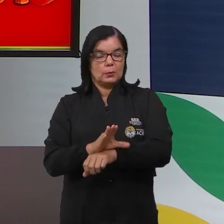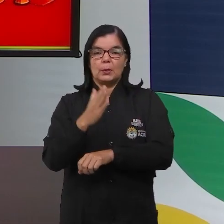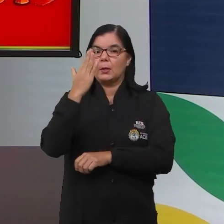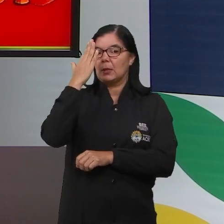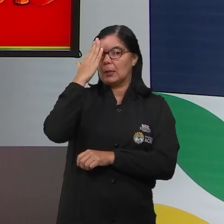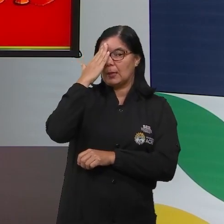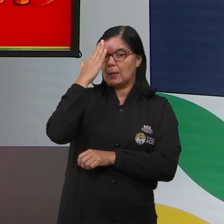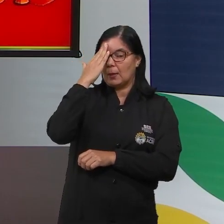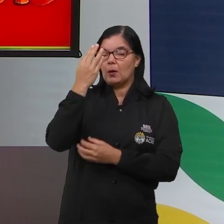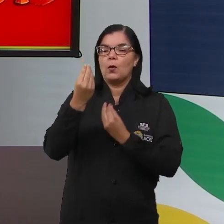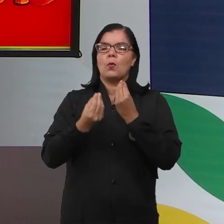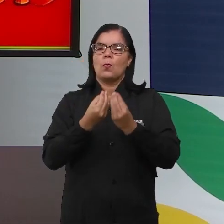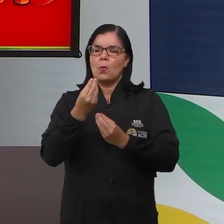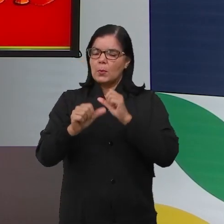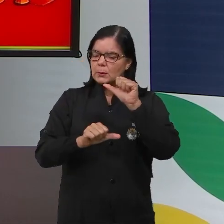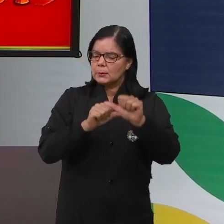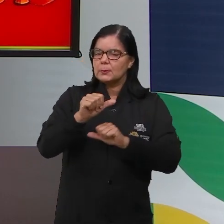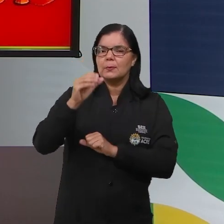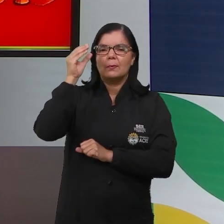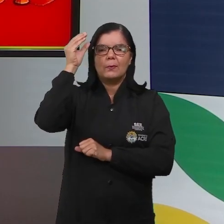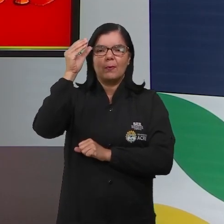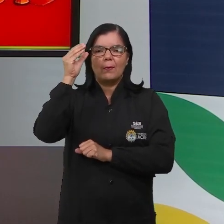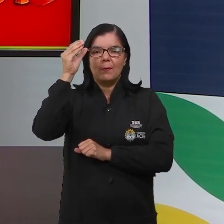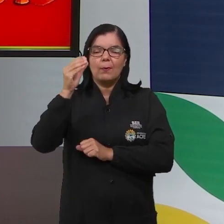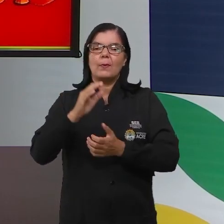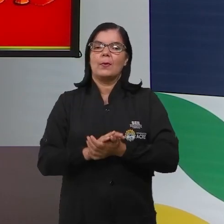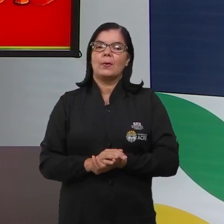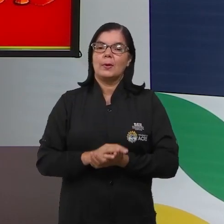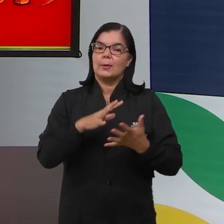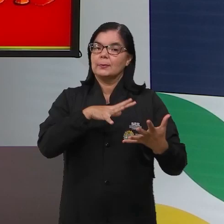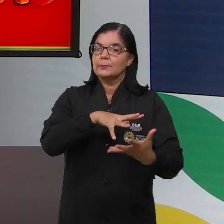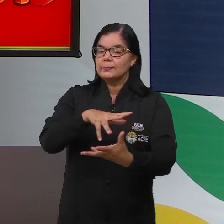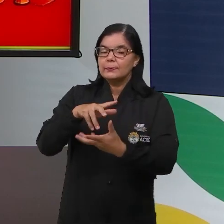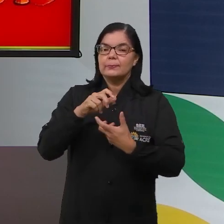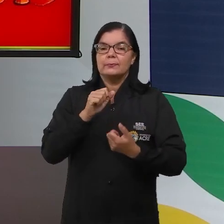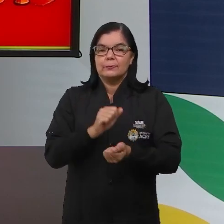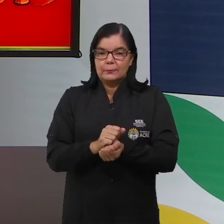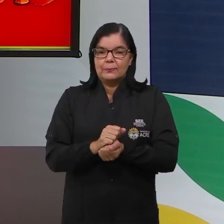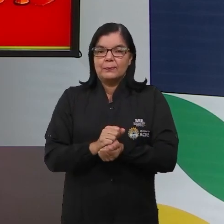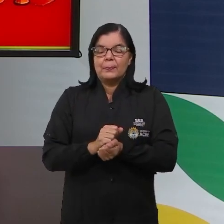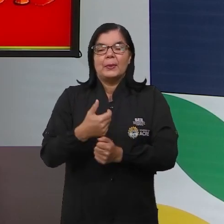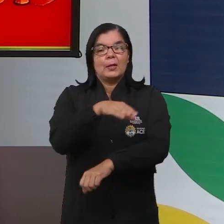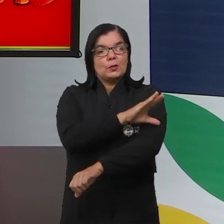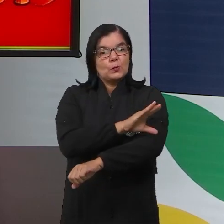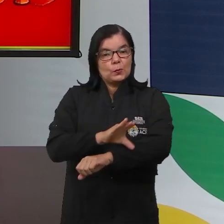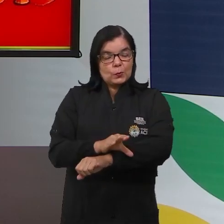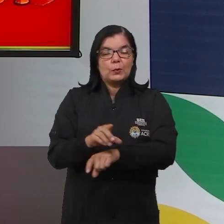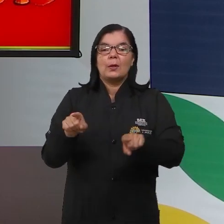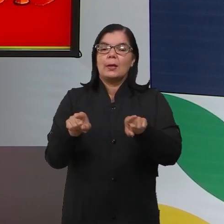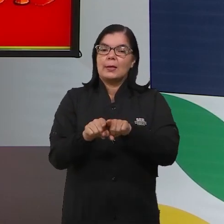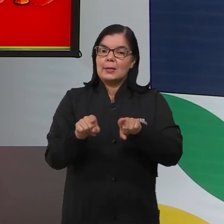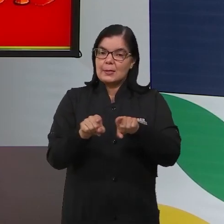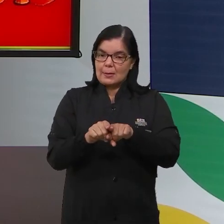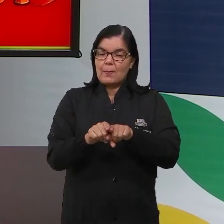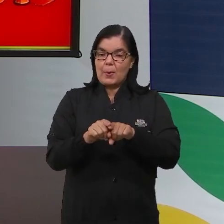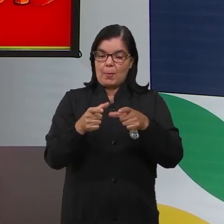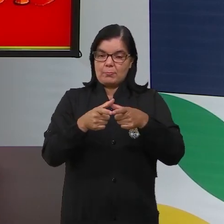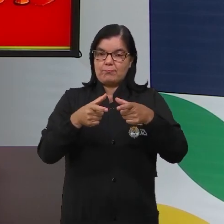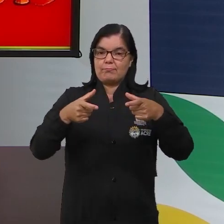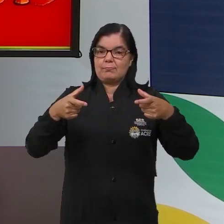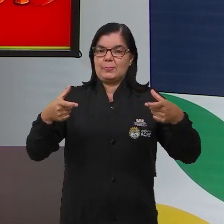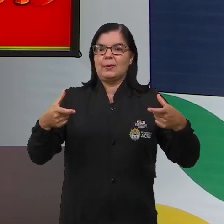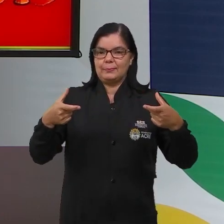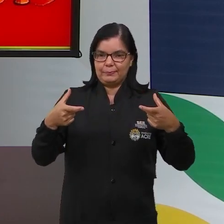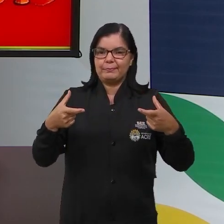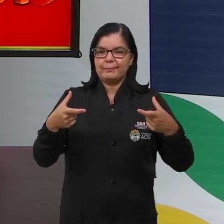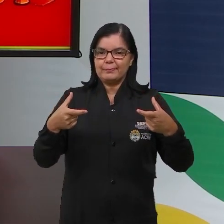entendendo ela como essa troca de conhecimento, com a globalização, essa cultura acaba sendo um pouco mais ampla,